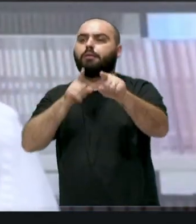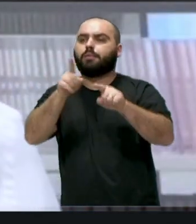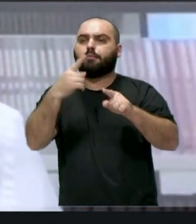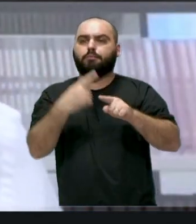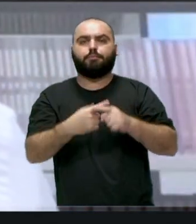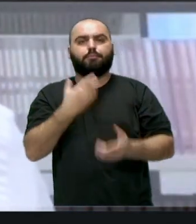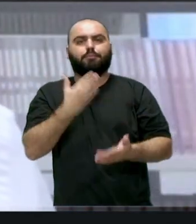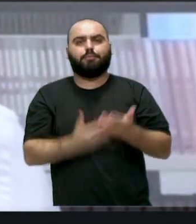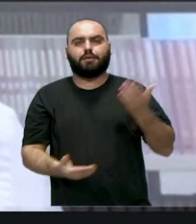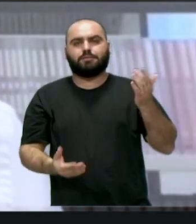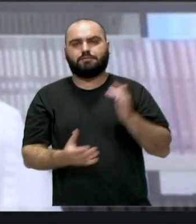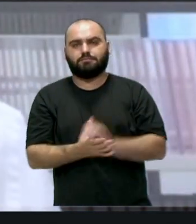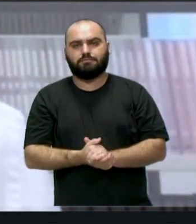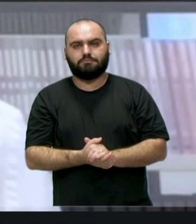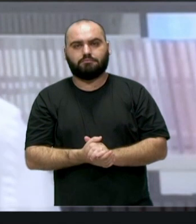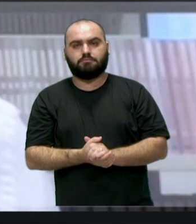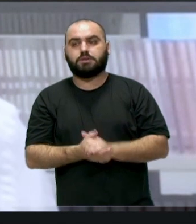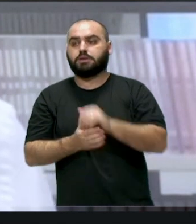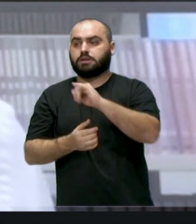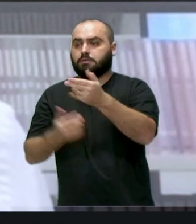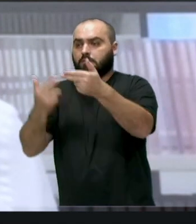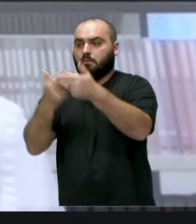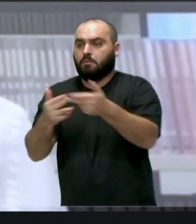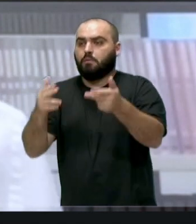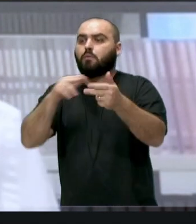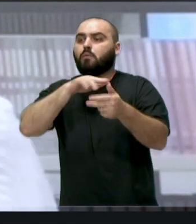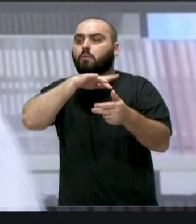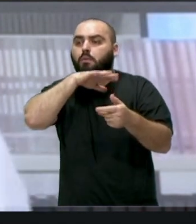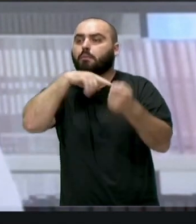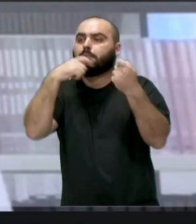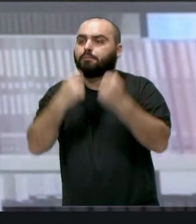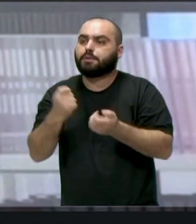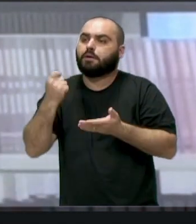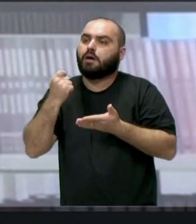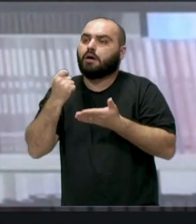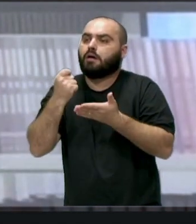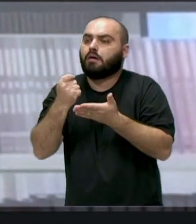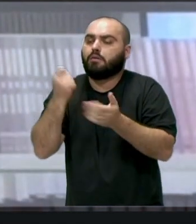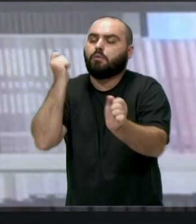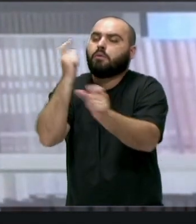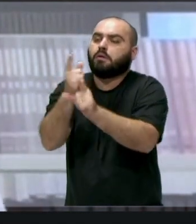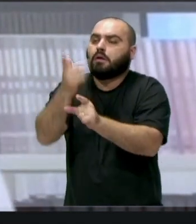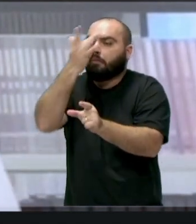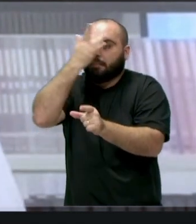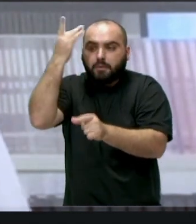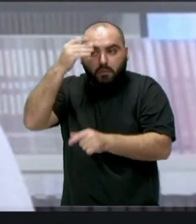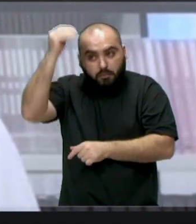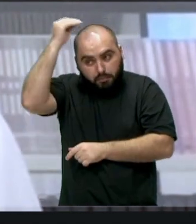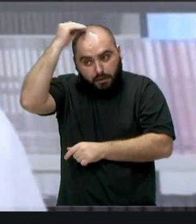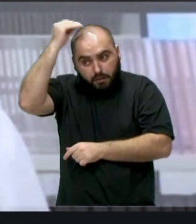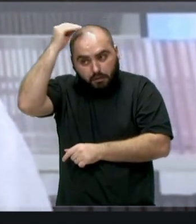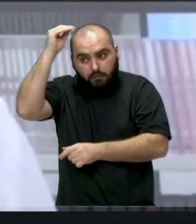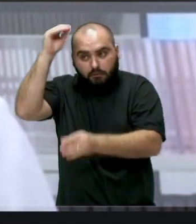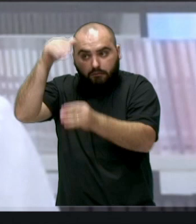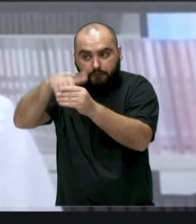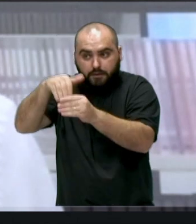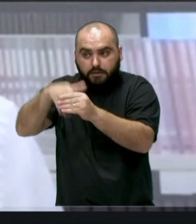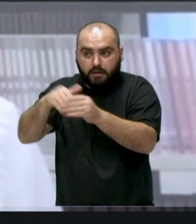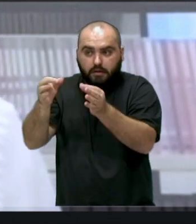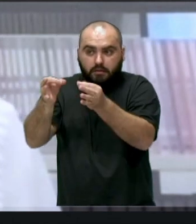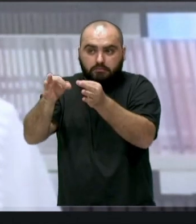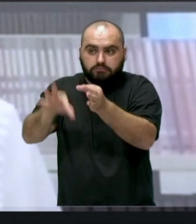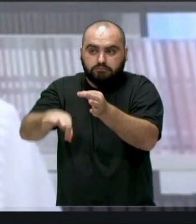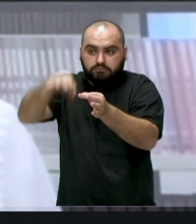um cenário ruim, eles têm que achar um culpado para tentar desqualificar o resultado legítimo das eleições. E como bem